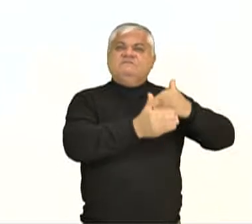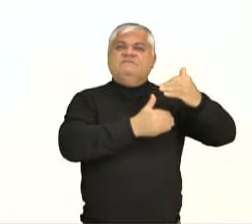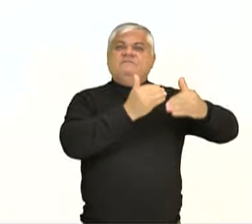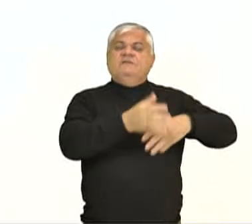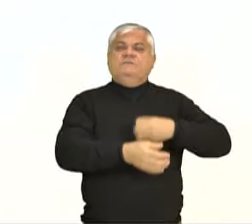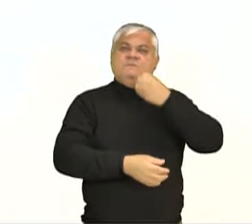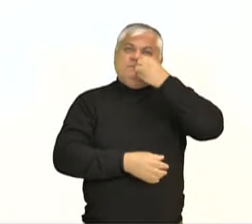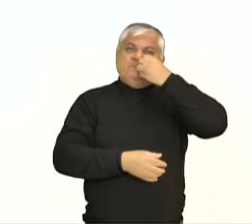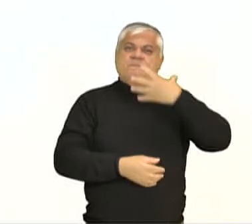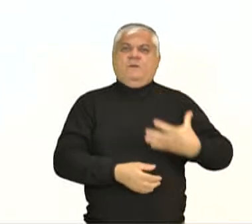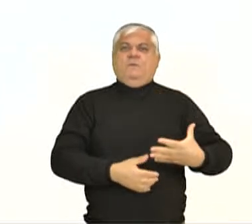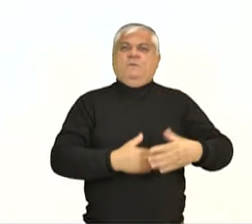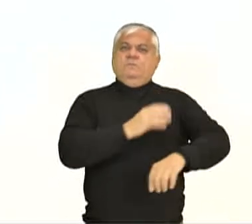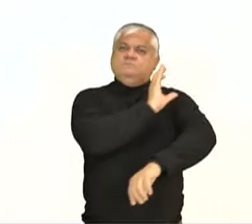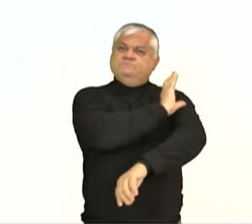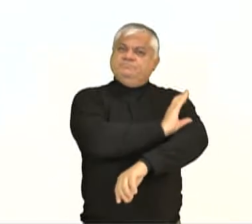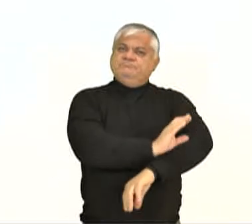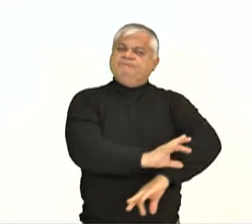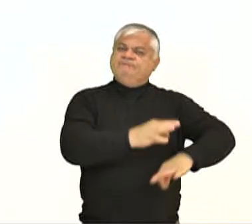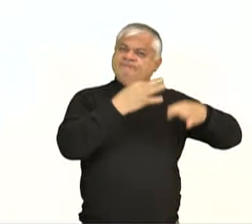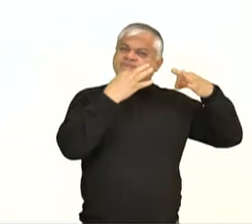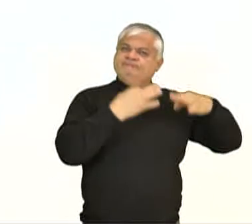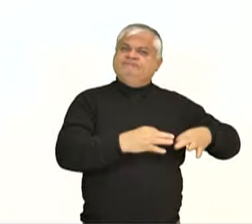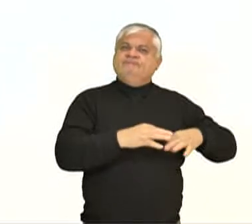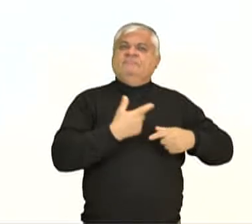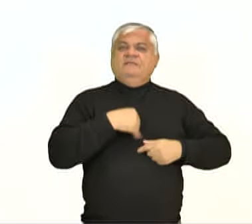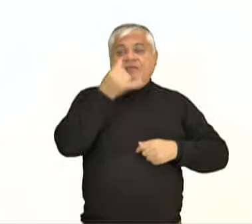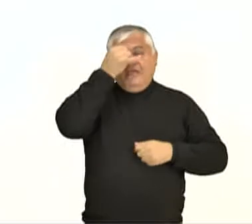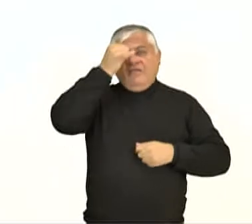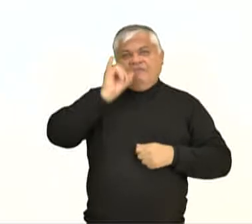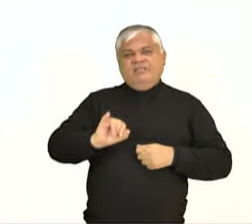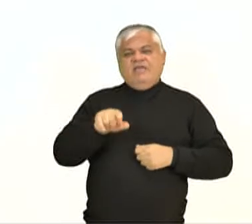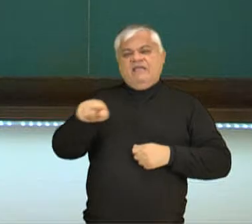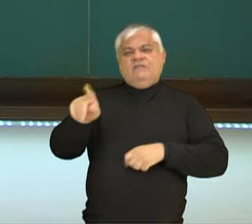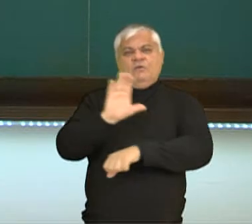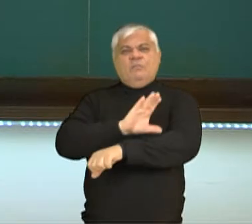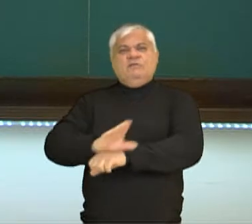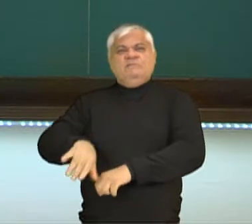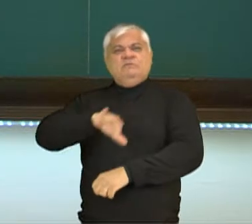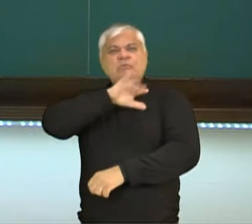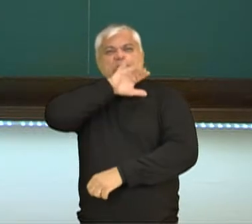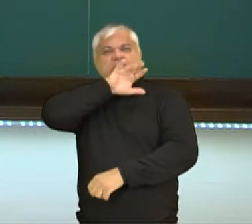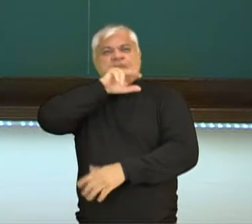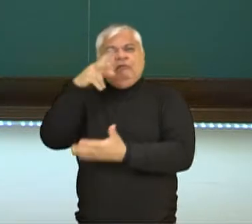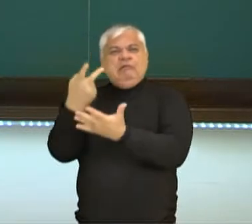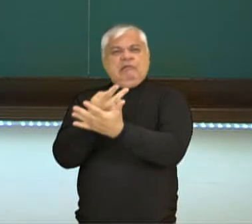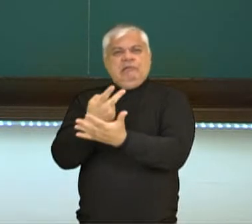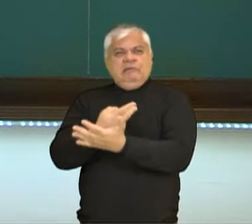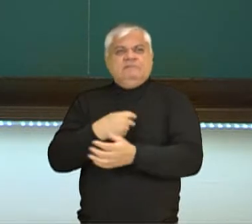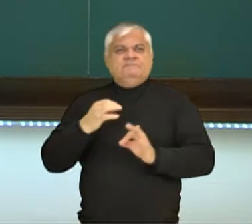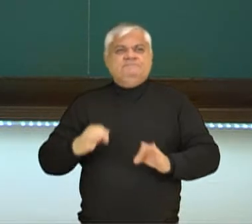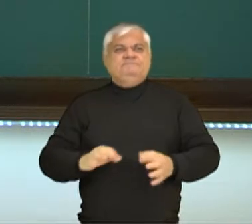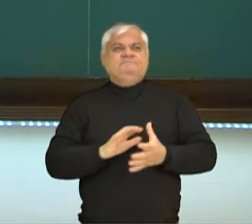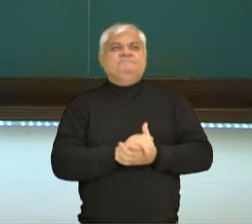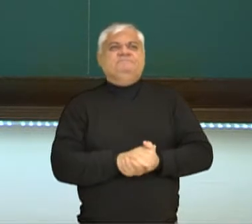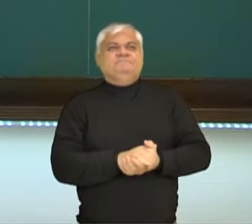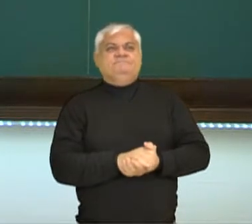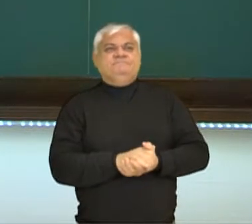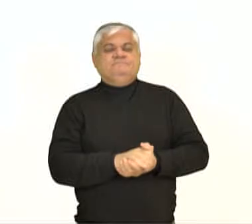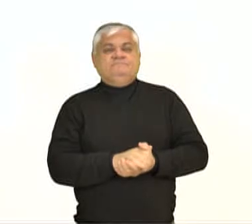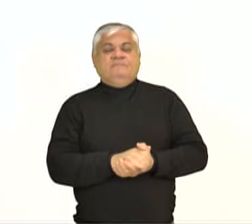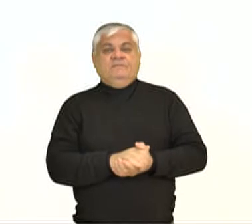de comportamentos sociais desejáveis e evitar, assim, os comportamentos sociais indesejáveis, né? Então,